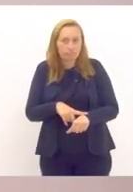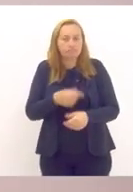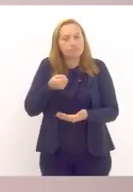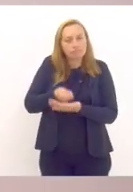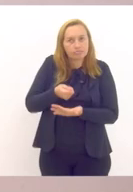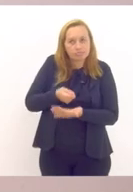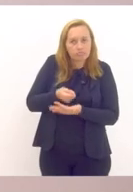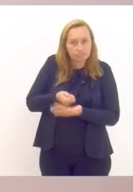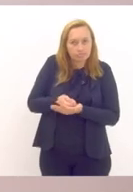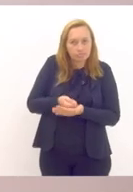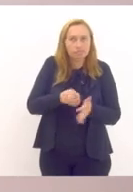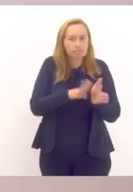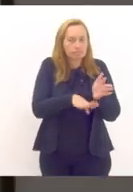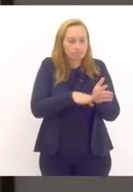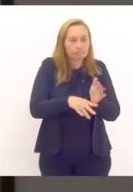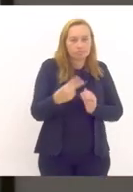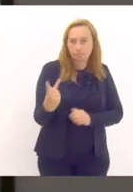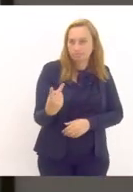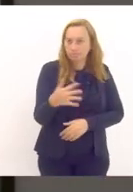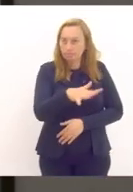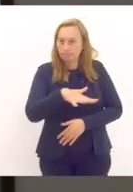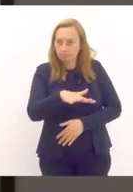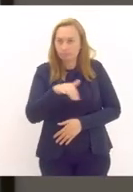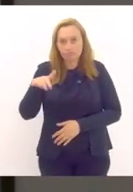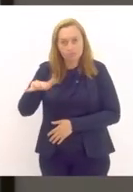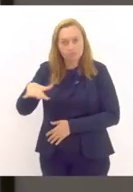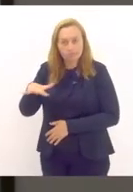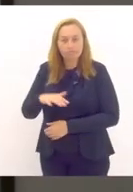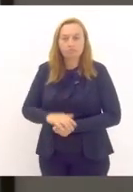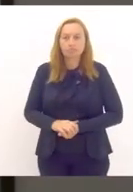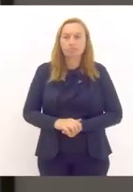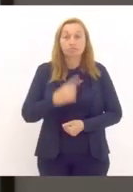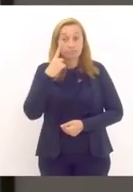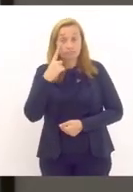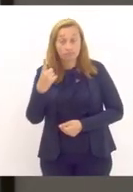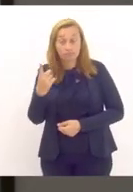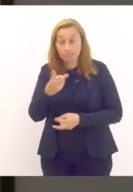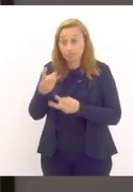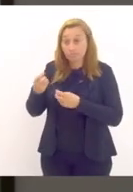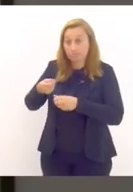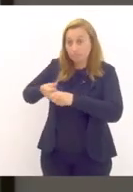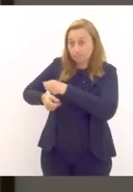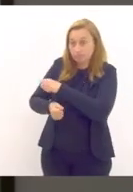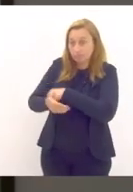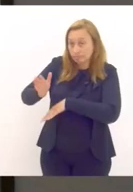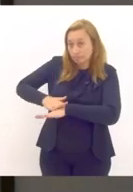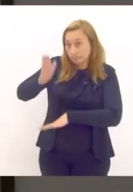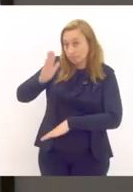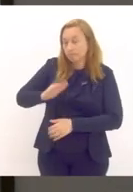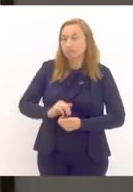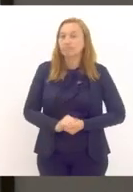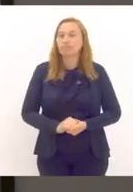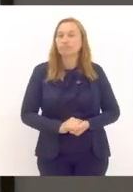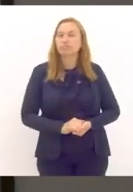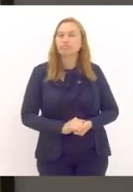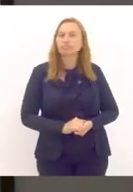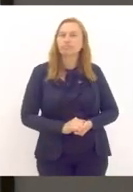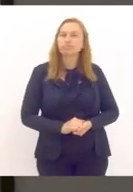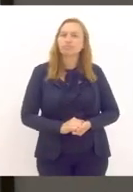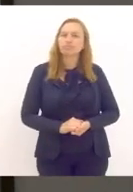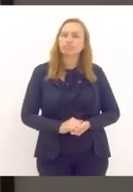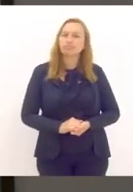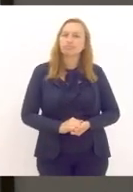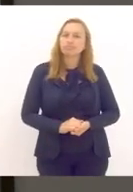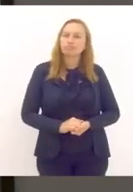de gastos nessas duas áreas. O que a gente tem que olhar é nos demais investimentos. Eu pedi para abrir por isso. Primeiro,